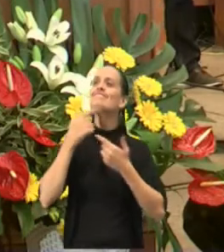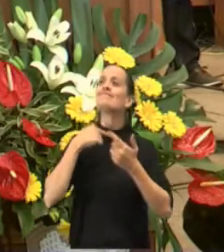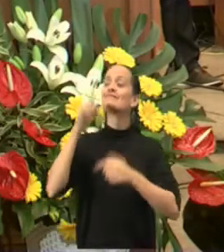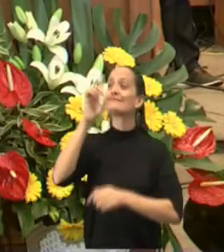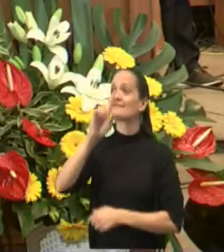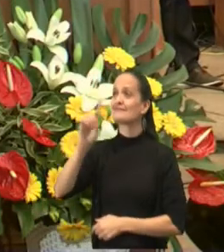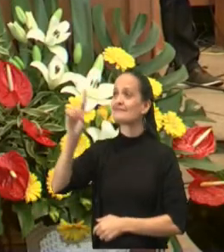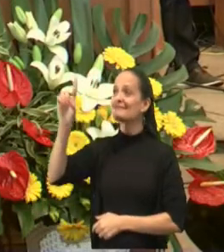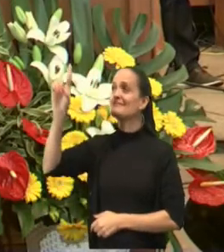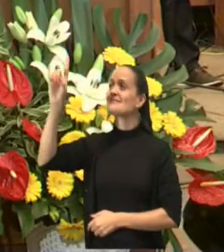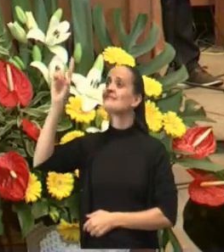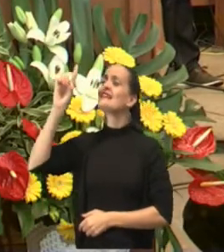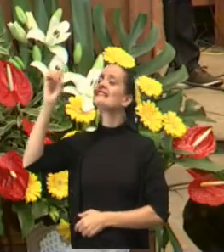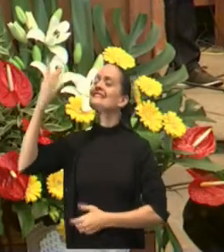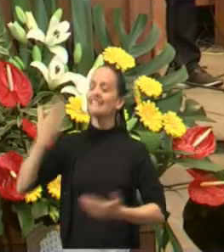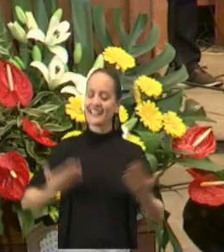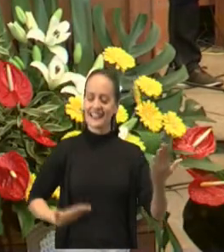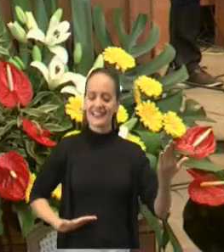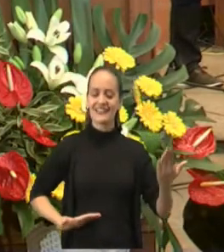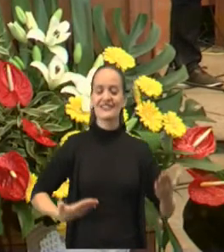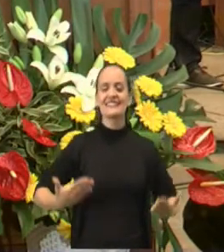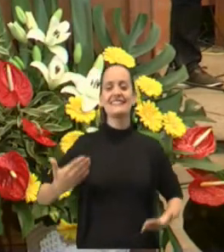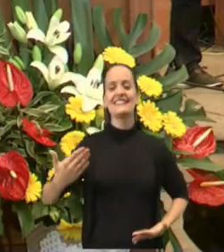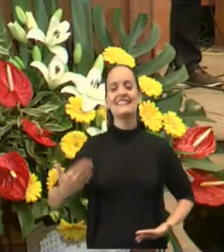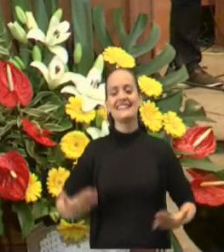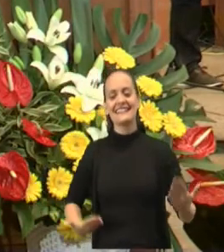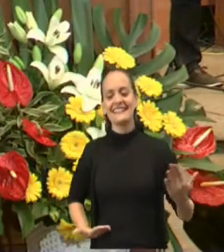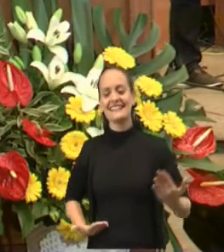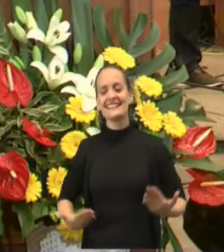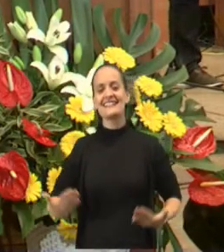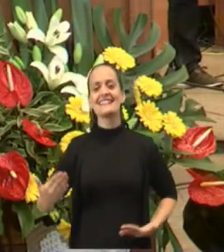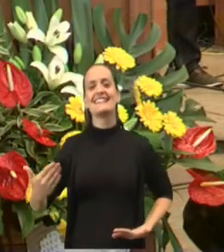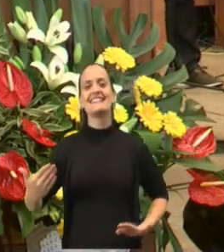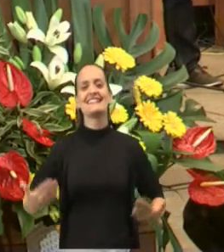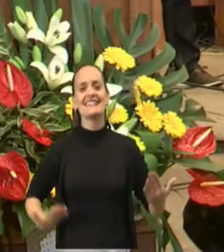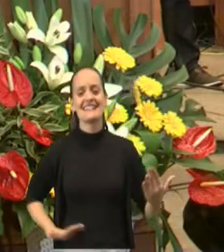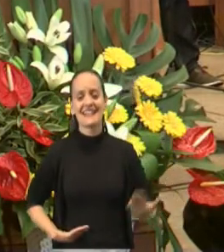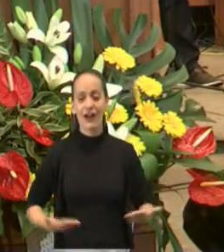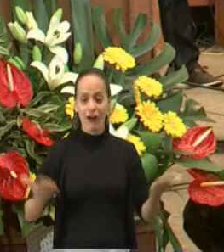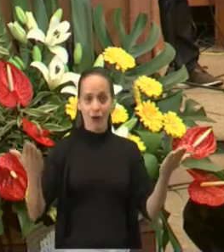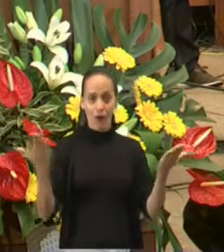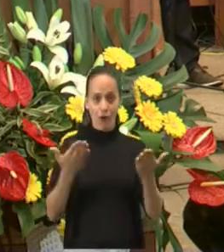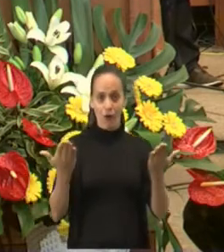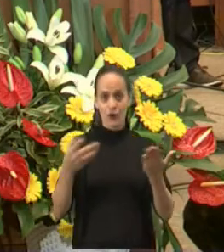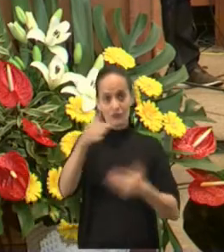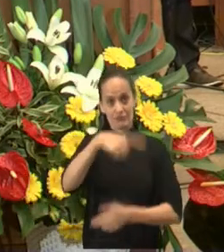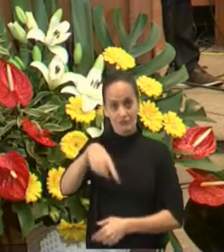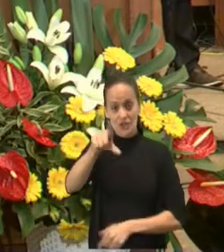Pai servir-te.